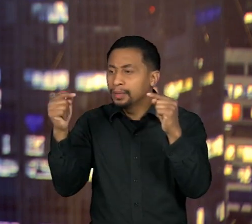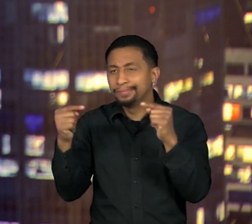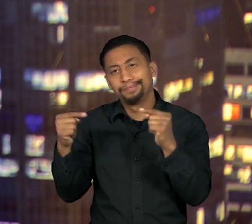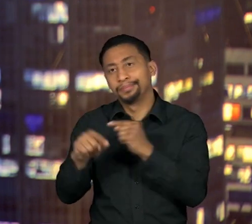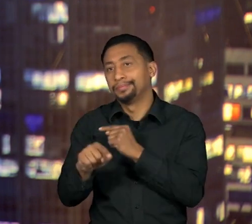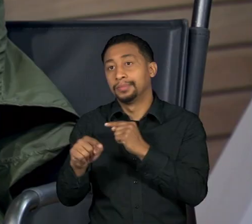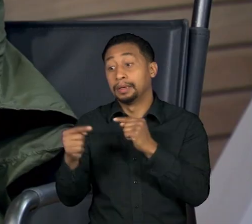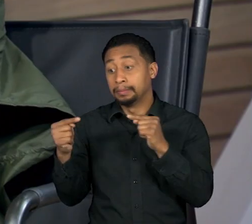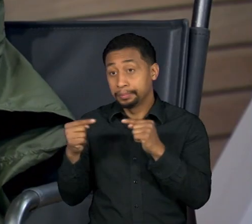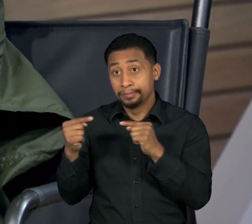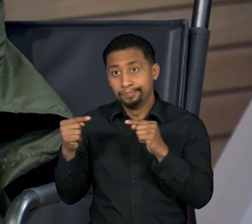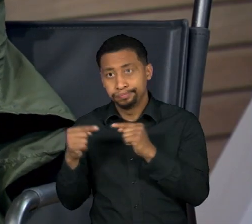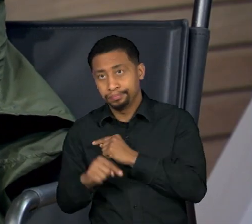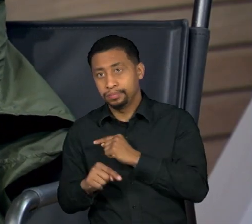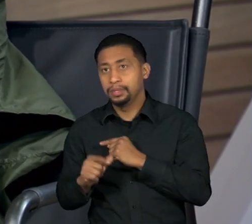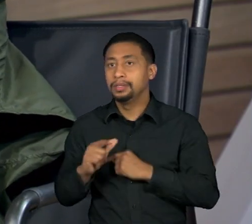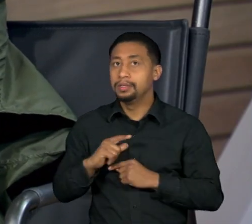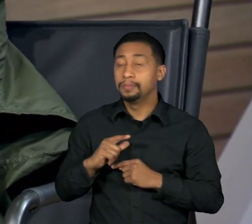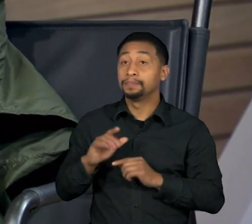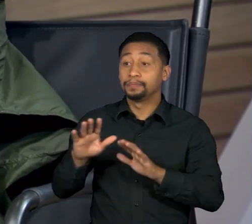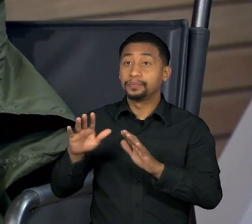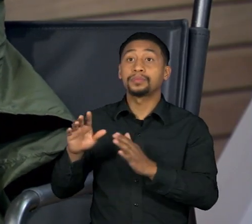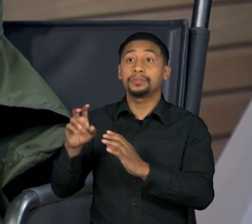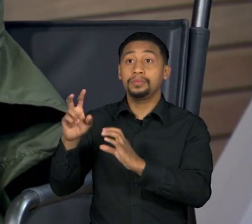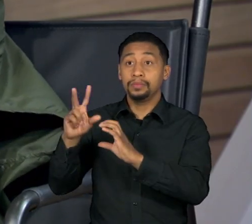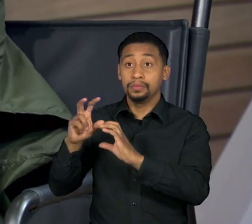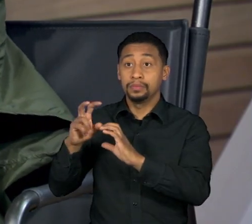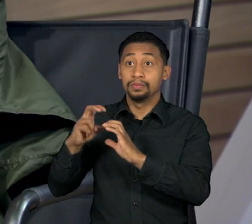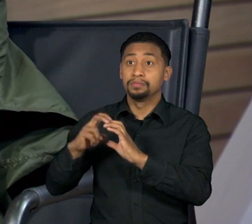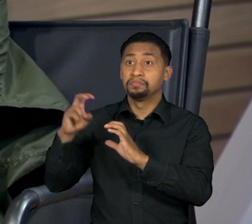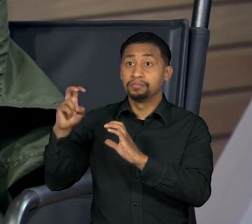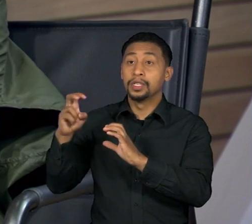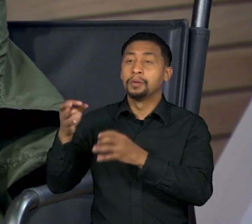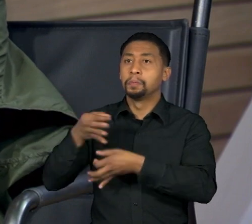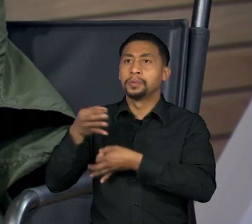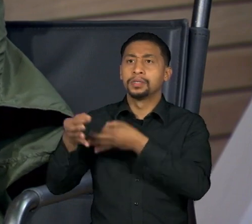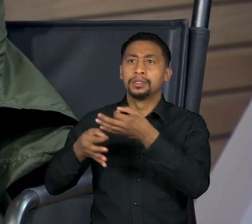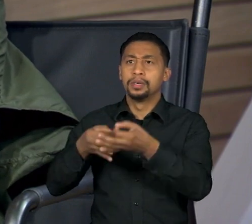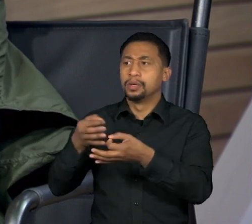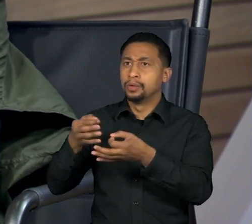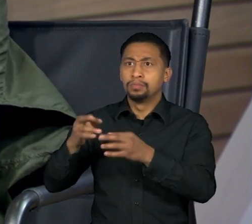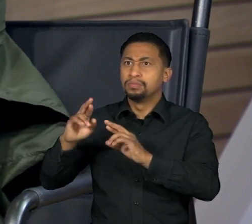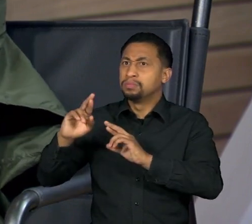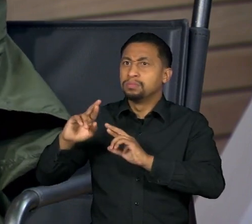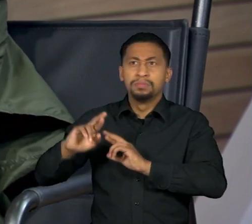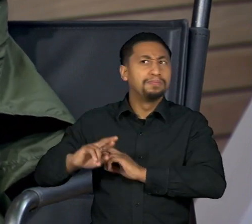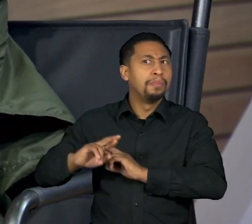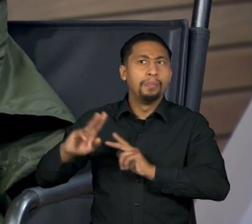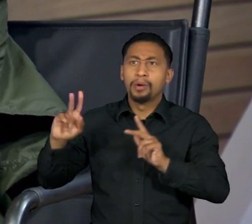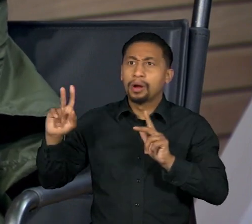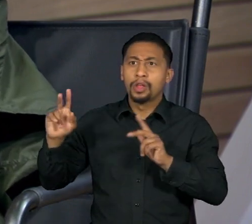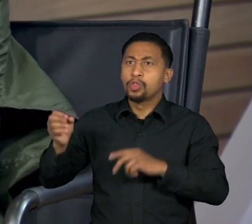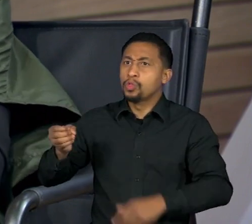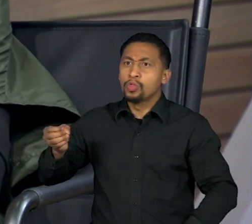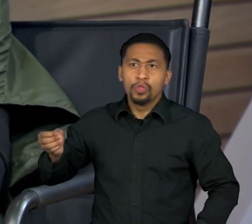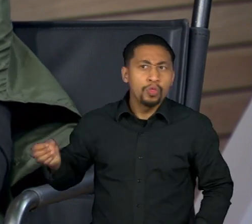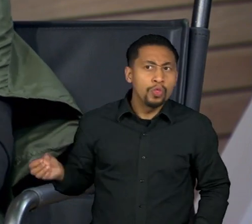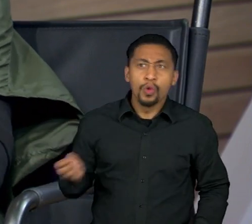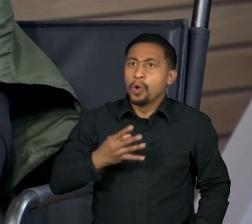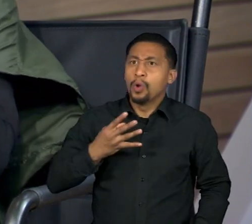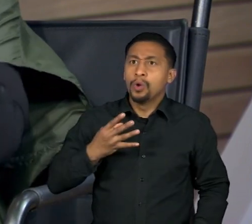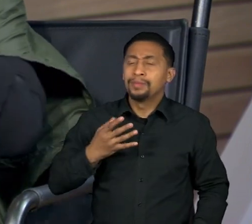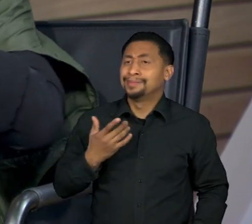pedi, não tinha nenhum argumento inovador, não tinha nenhuma abordagem distinta, não